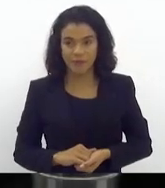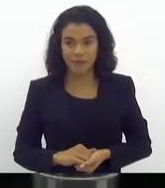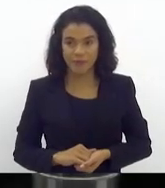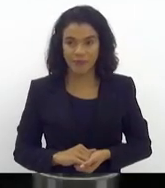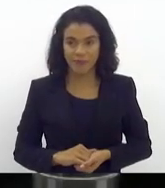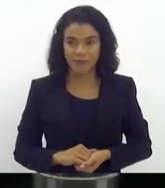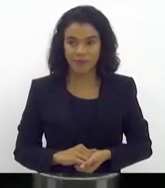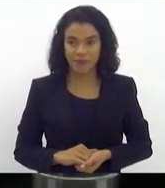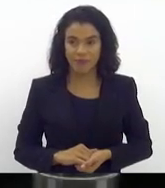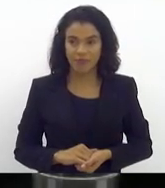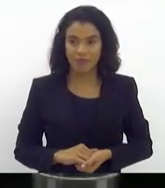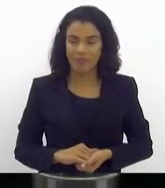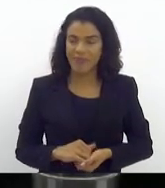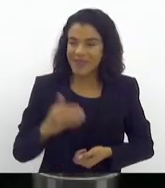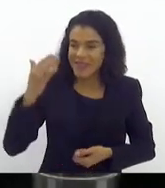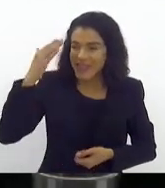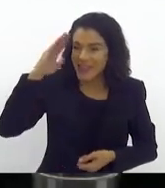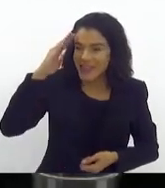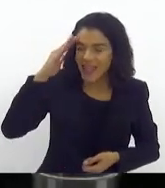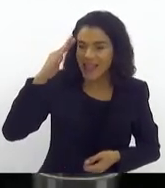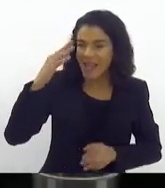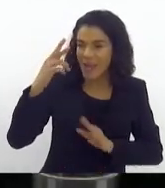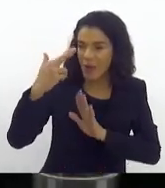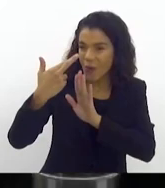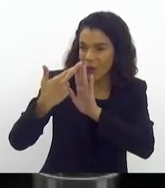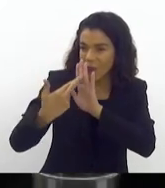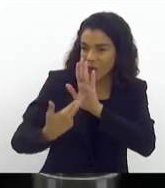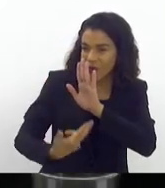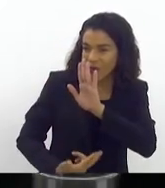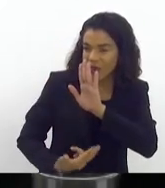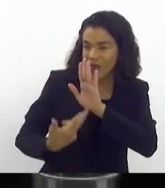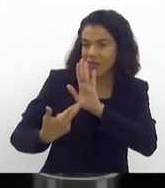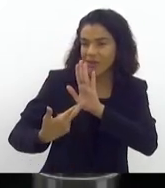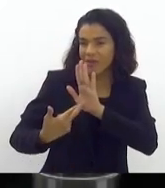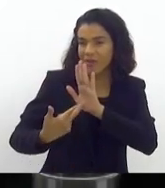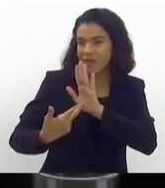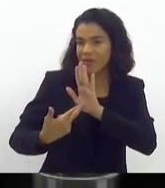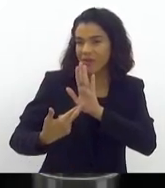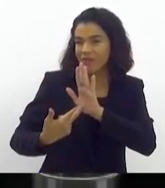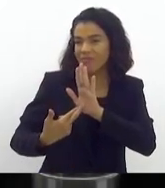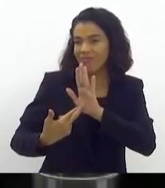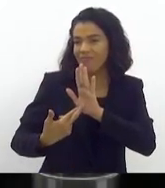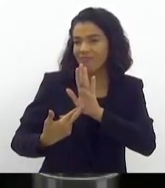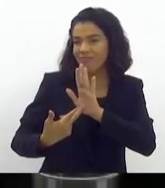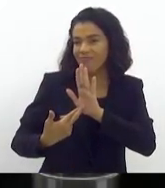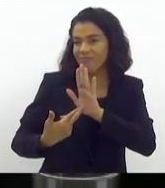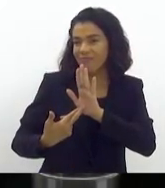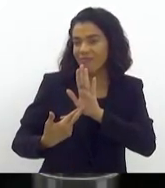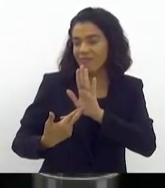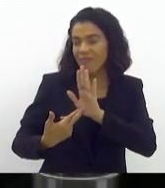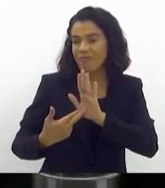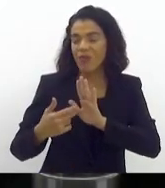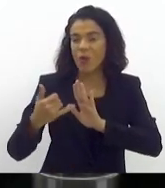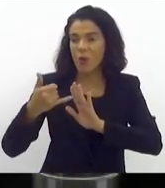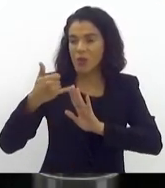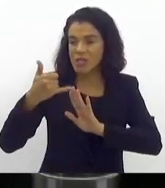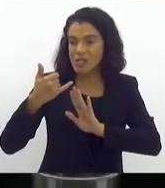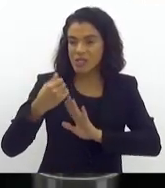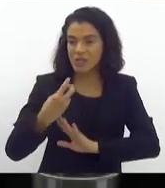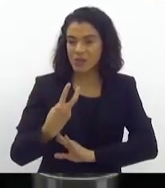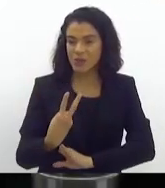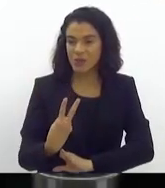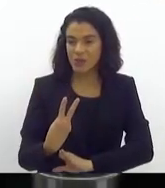Que se dispõe. A redação está corrida, é porque os incisos 1 e